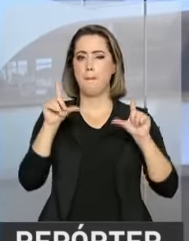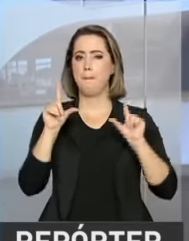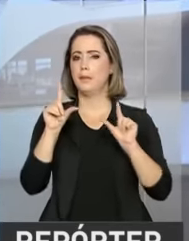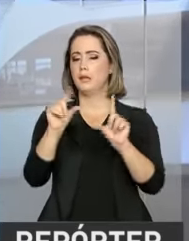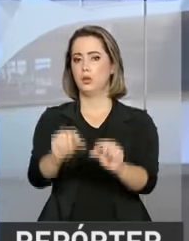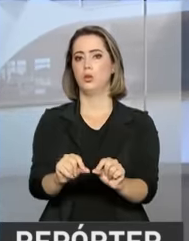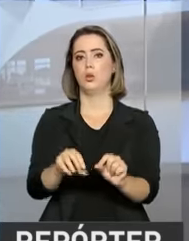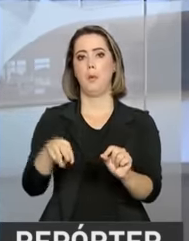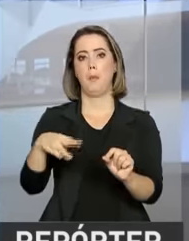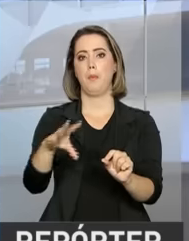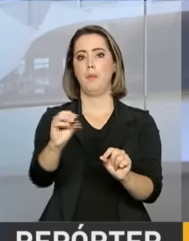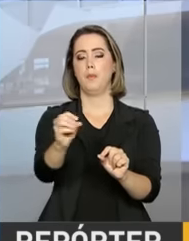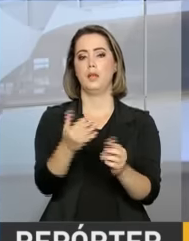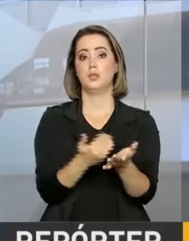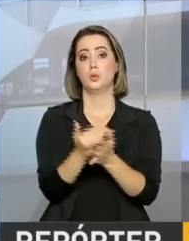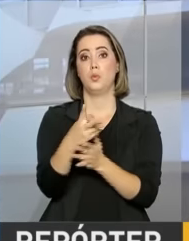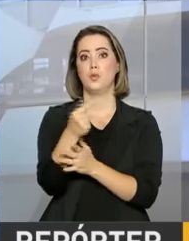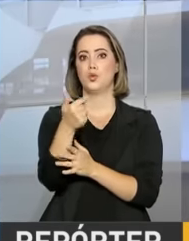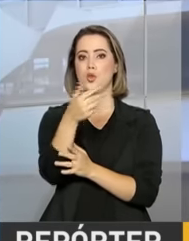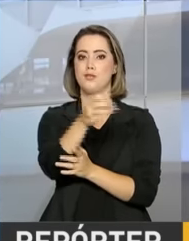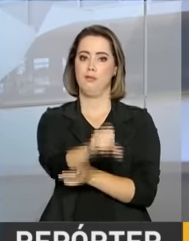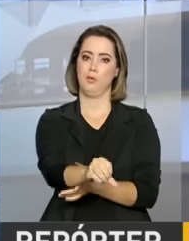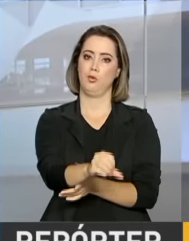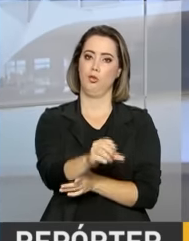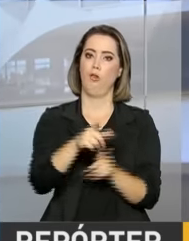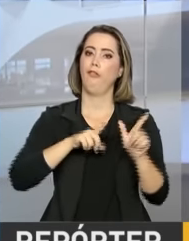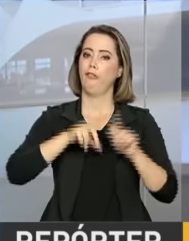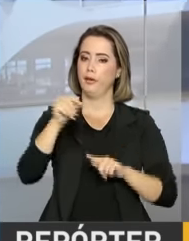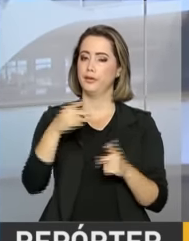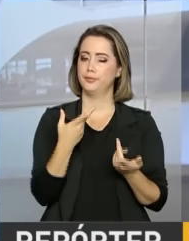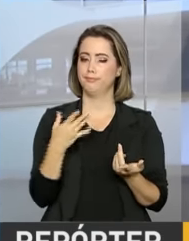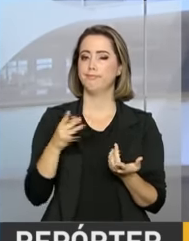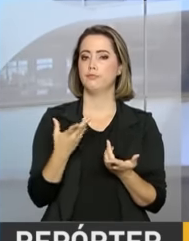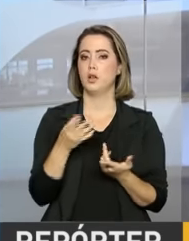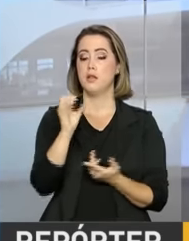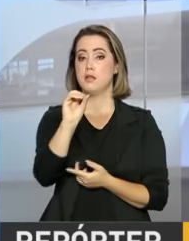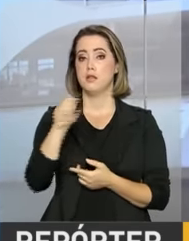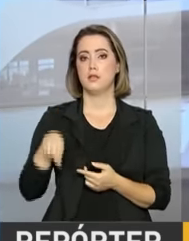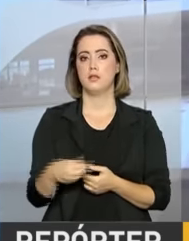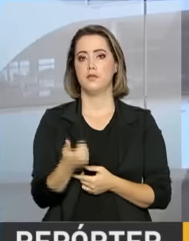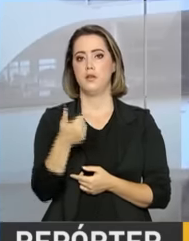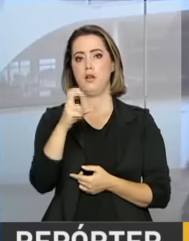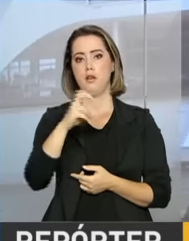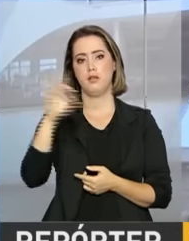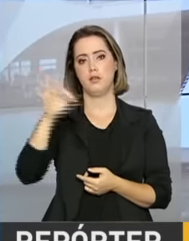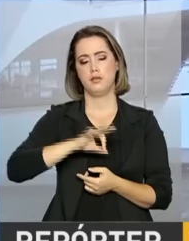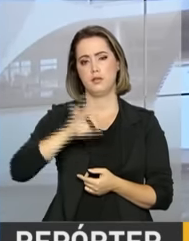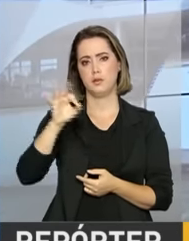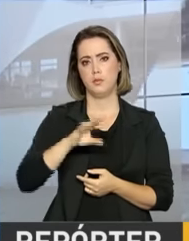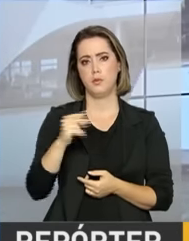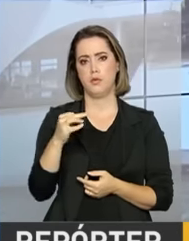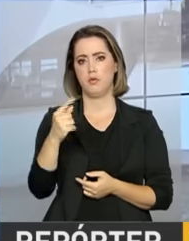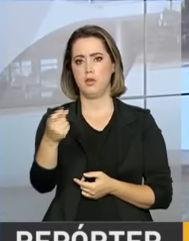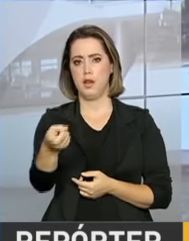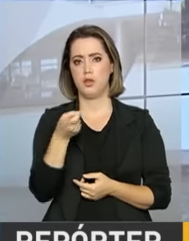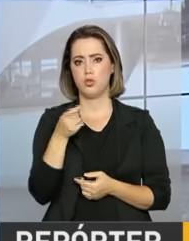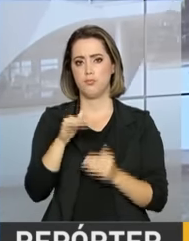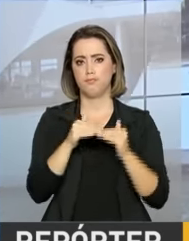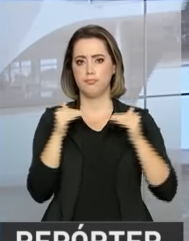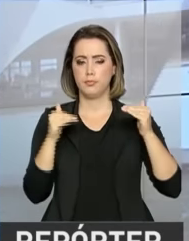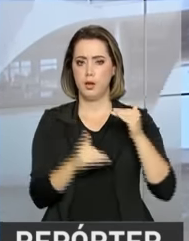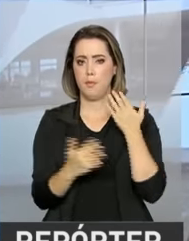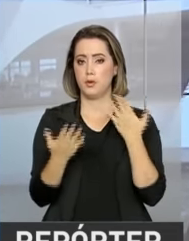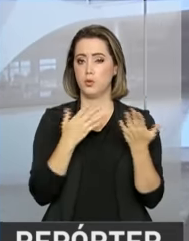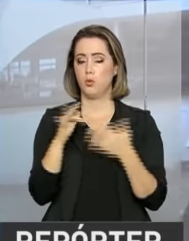o mês de março desde 2009 o índice teve variação de 0,15% taxa abai da registrada em